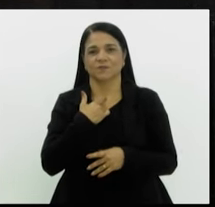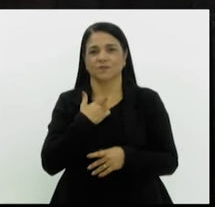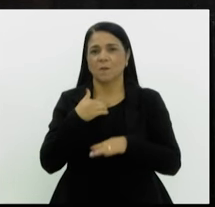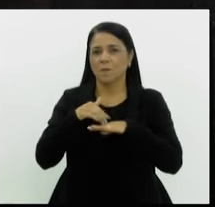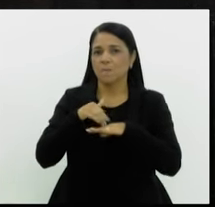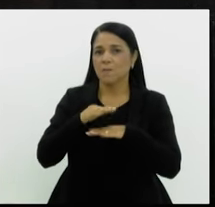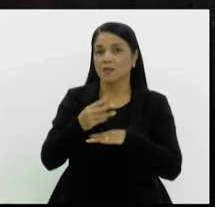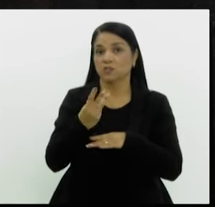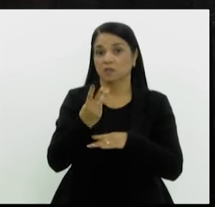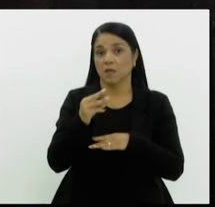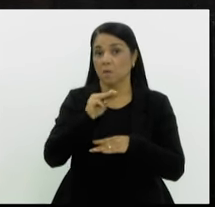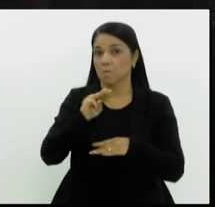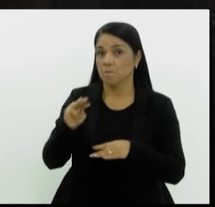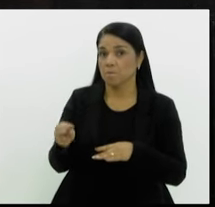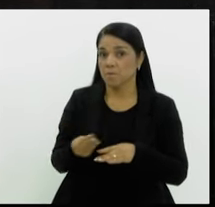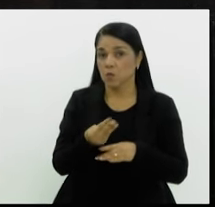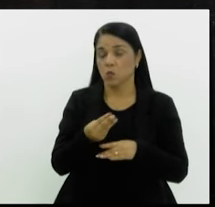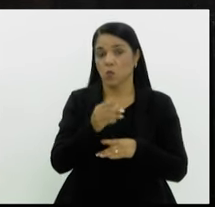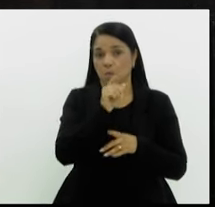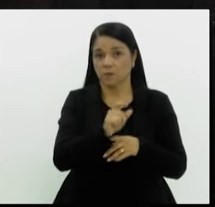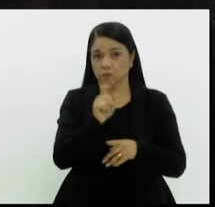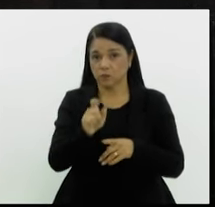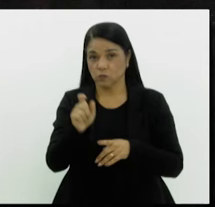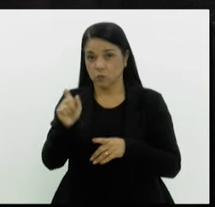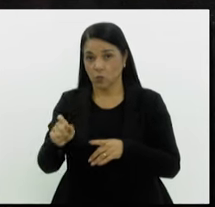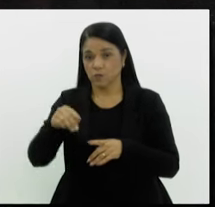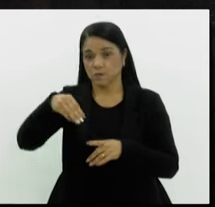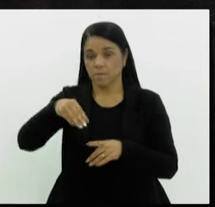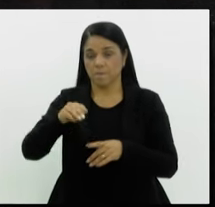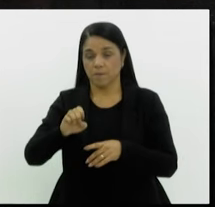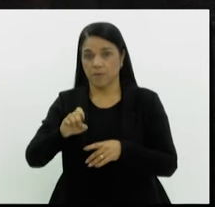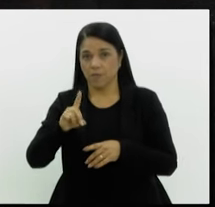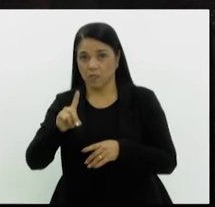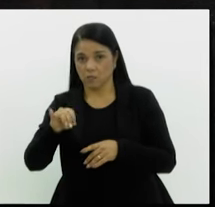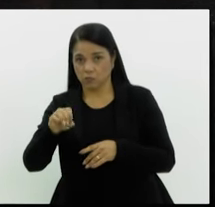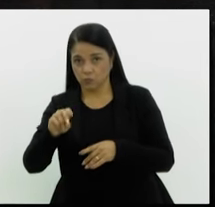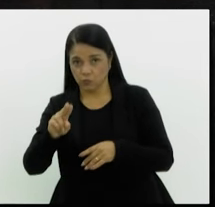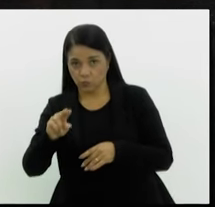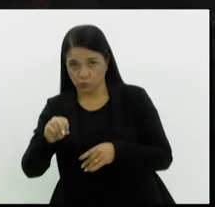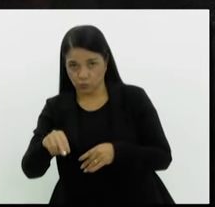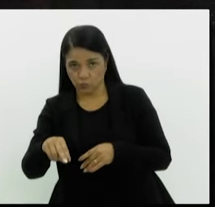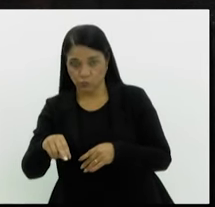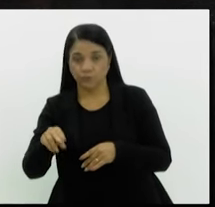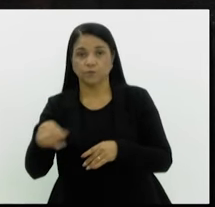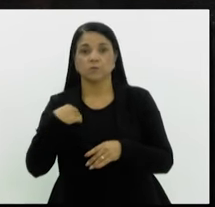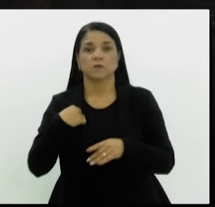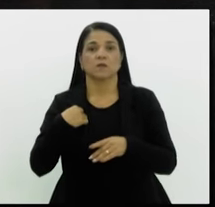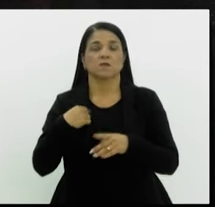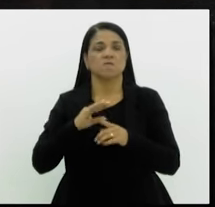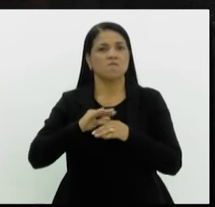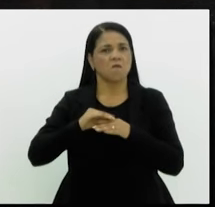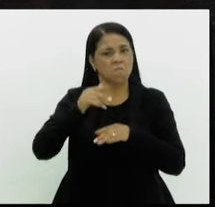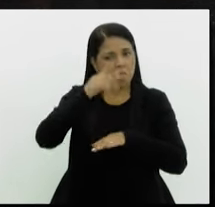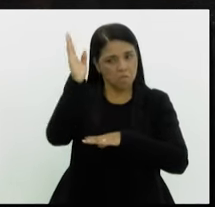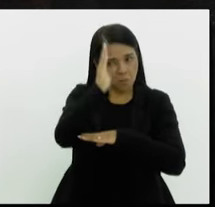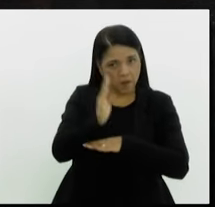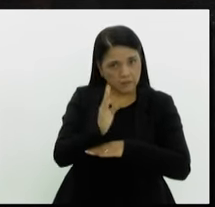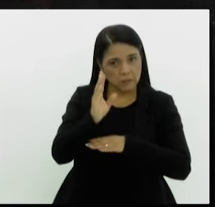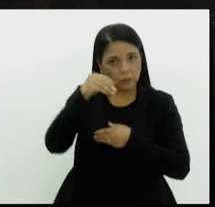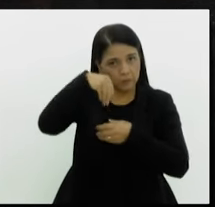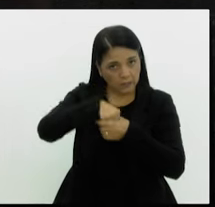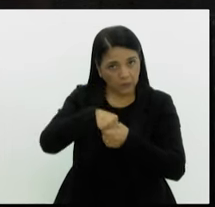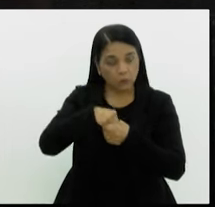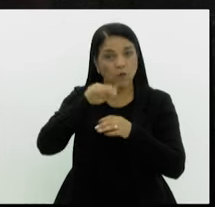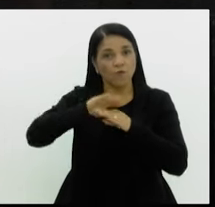mil médiums, né, divididos em 9 filiais, inclusive no Brasil e fora do Brasil, e que fique